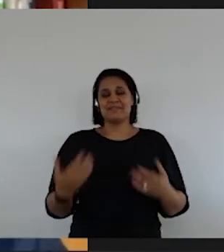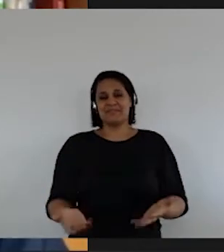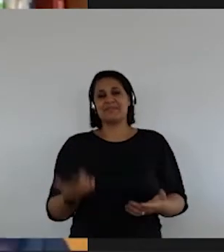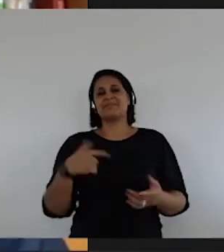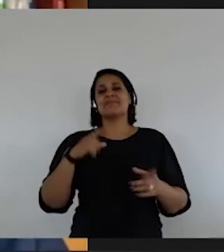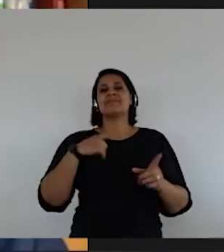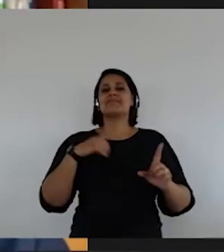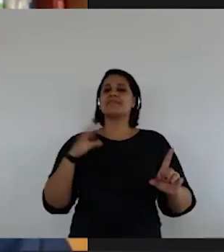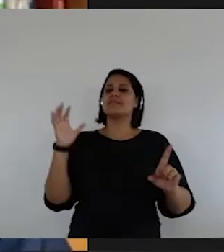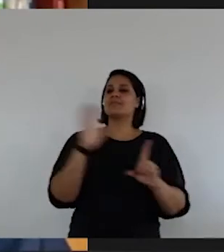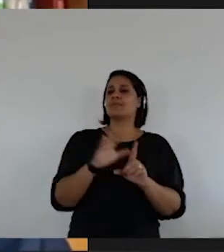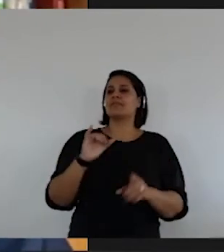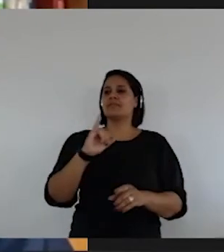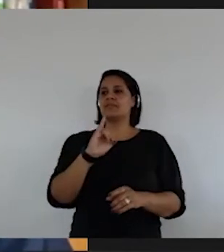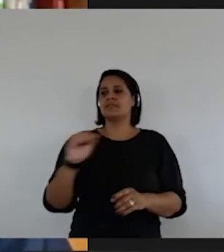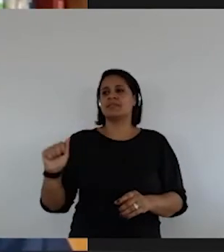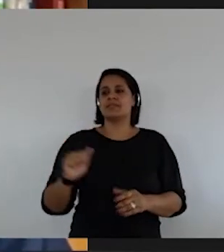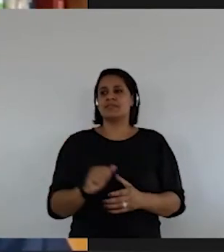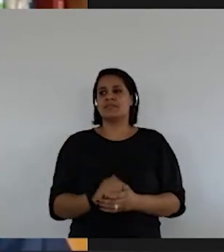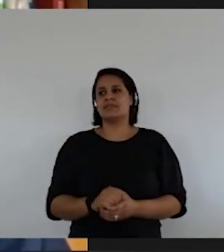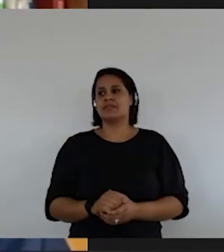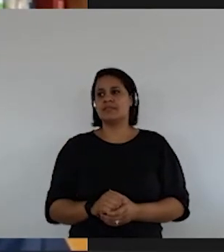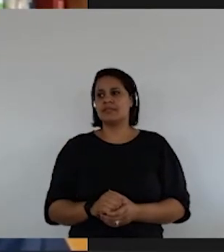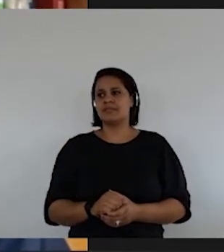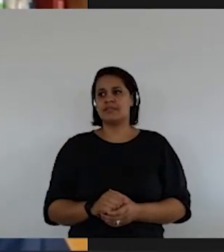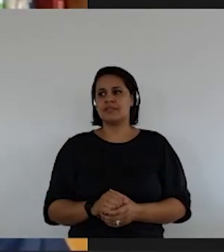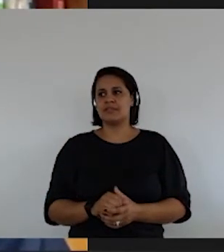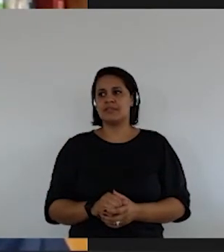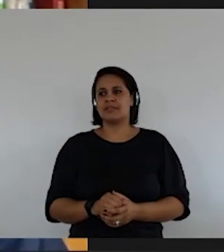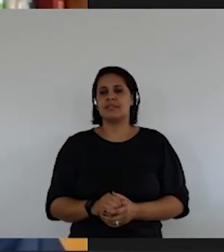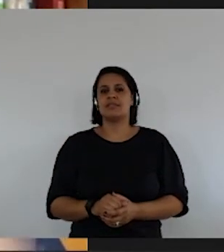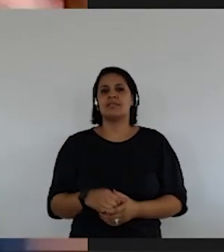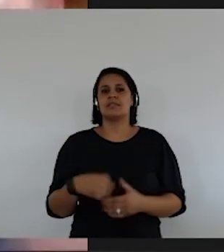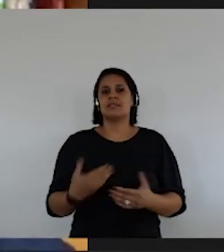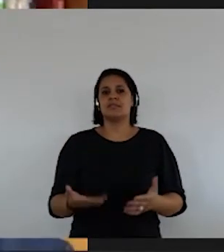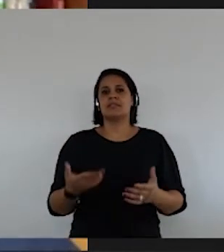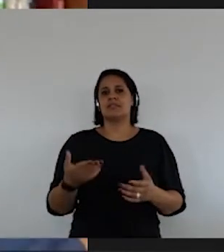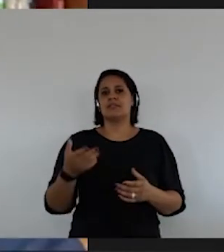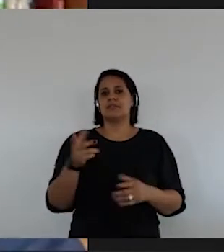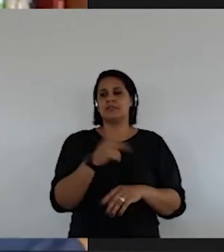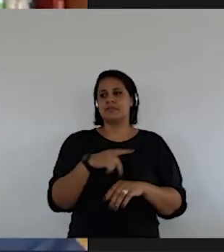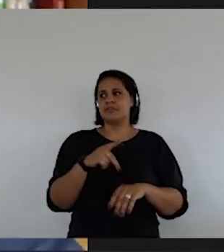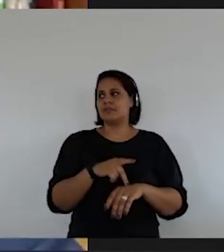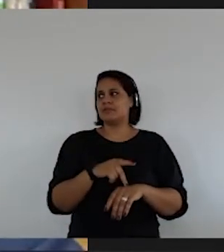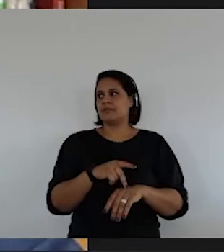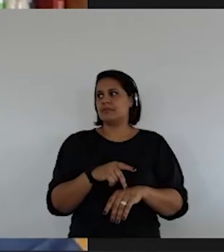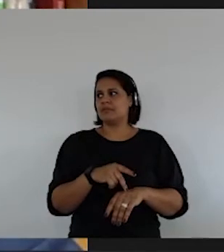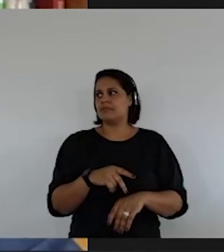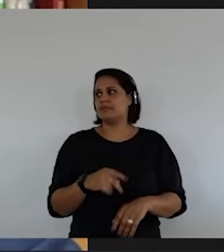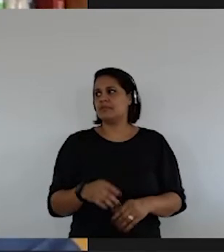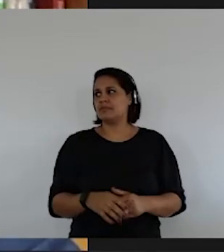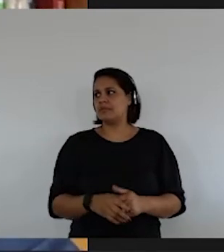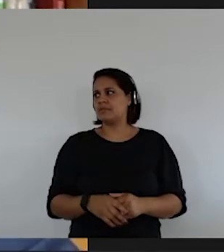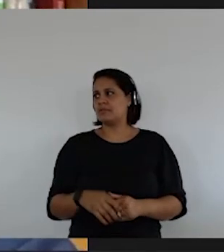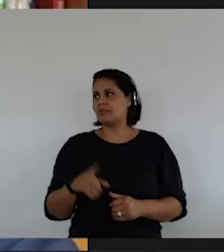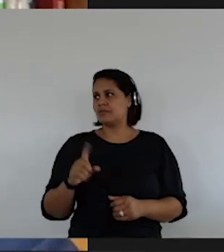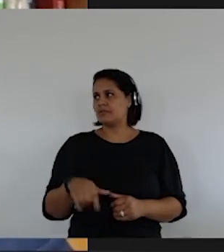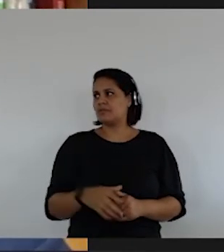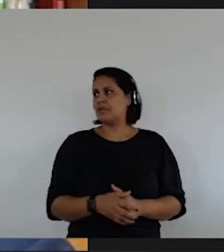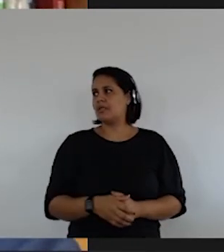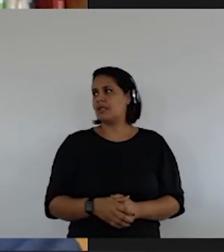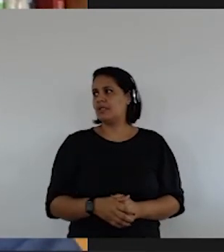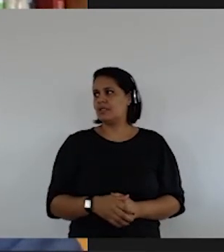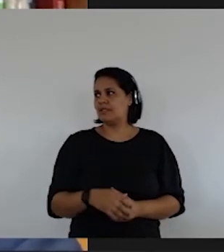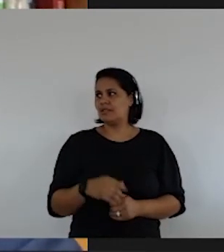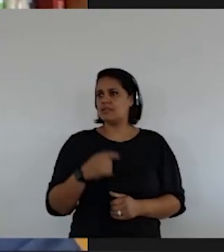da inteligência artificial no país, que também seria muito interessante debater com os ilustres professores de